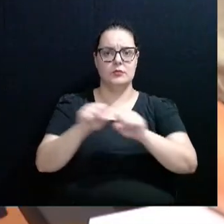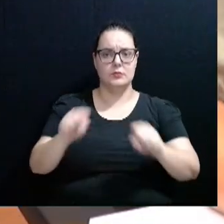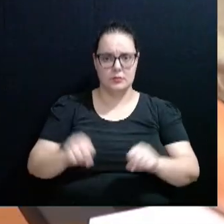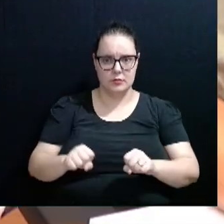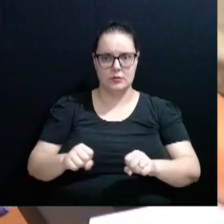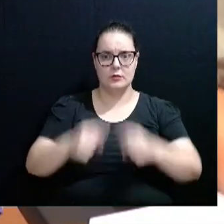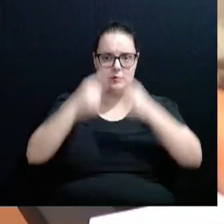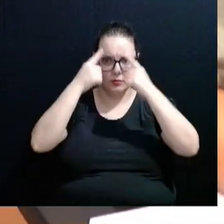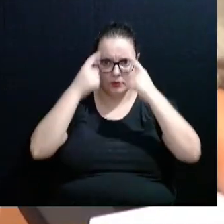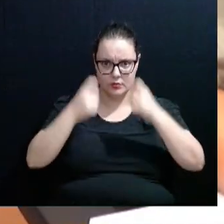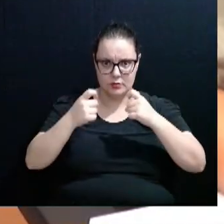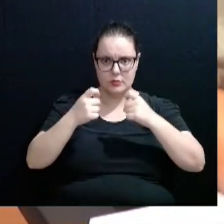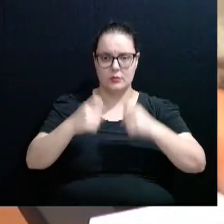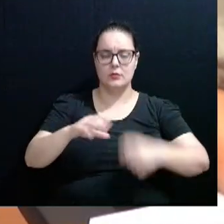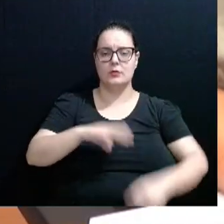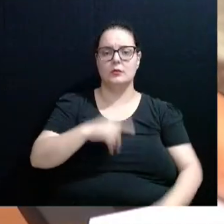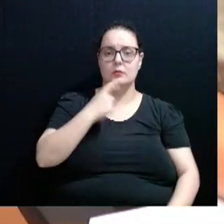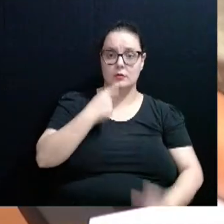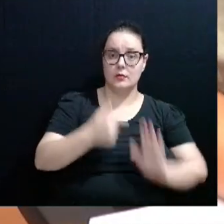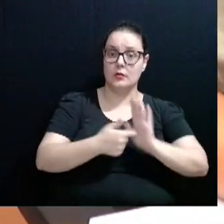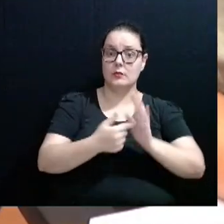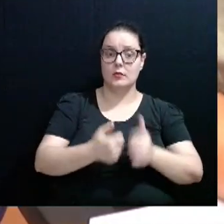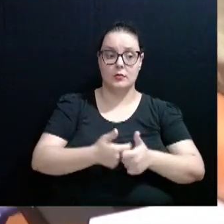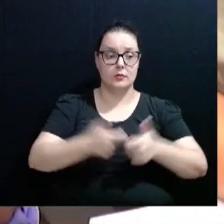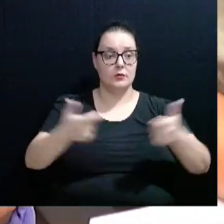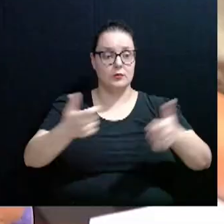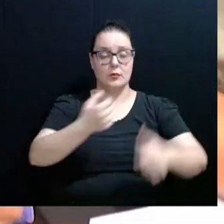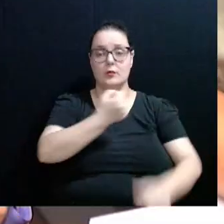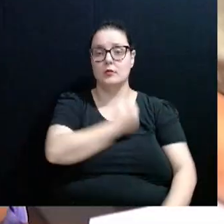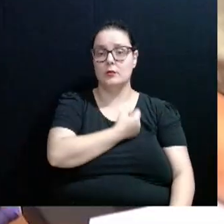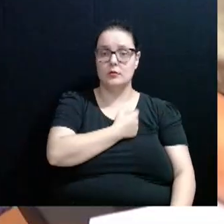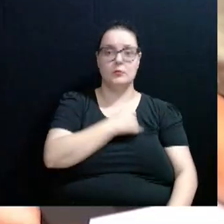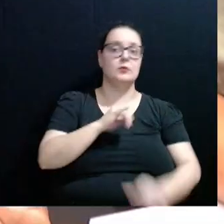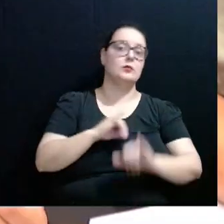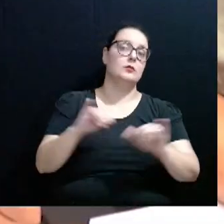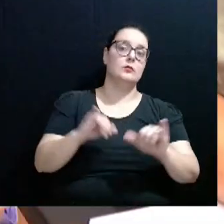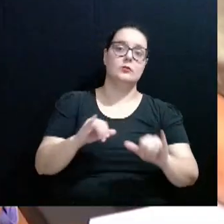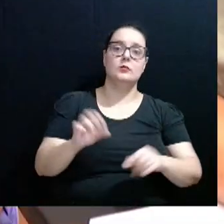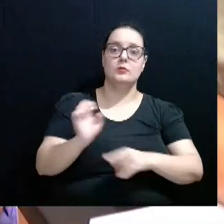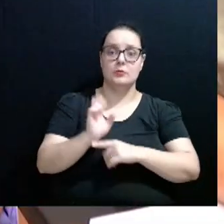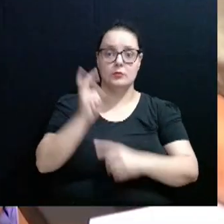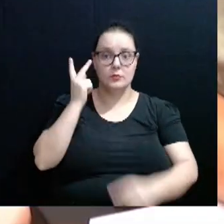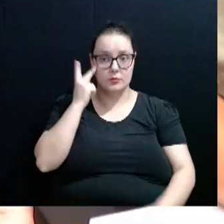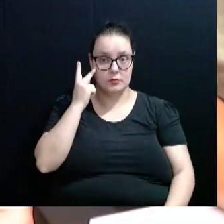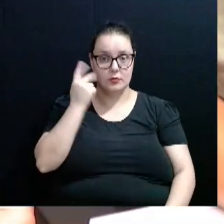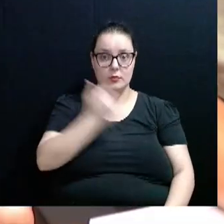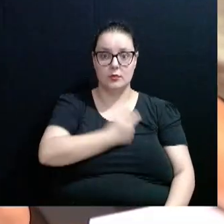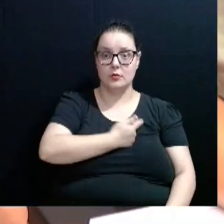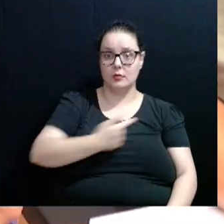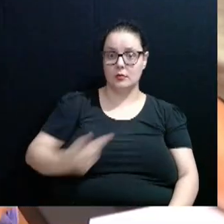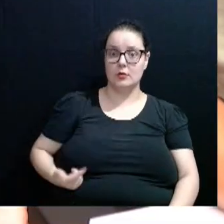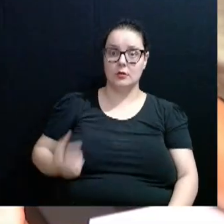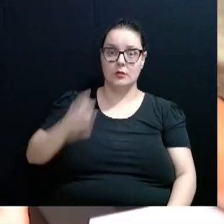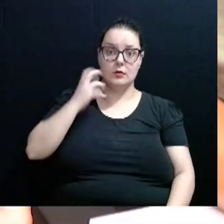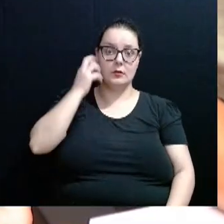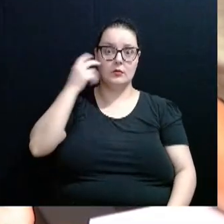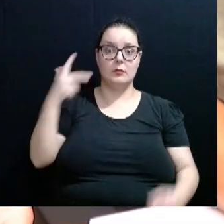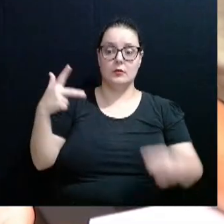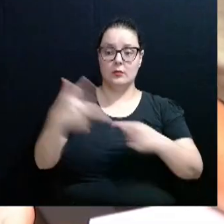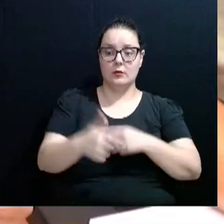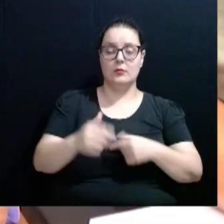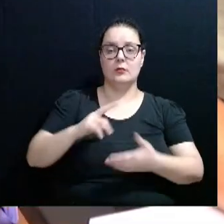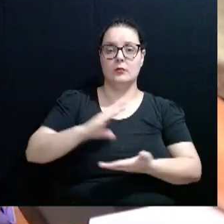Campinas tem mostrado um aumento do número das notificações. No estado de São Paulo, o governador Tarcísio cortou pela metade o orçamento